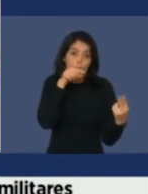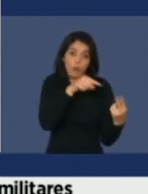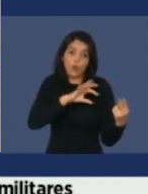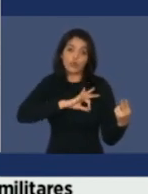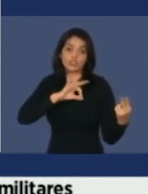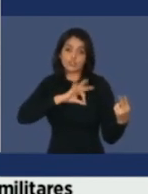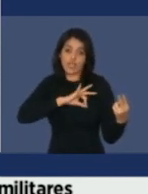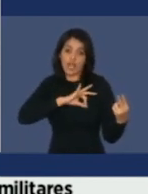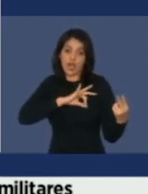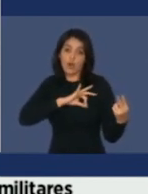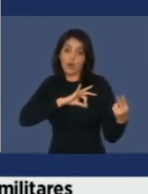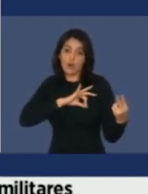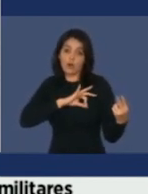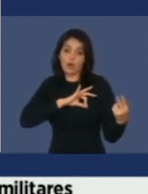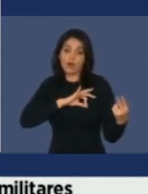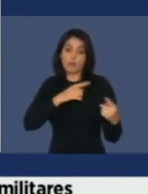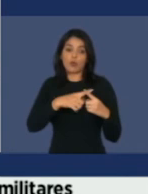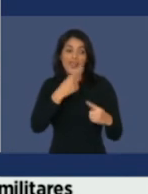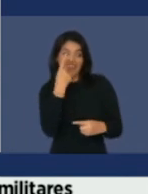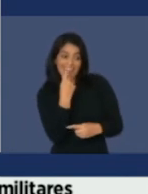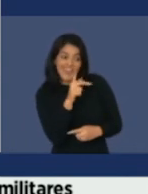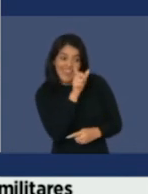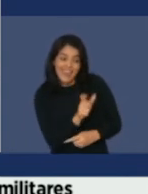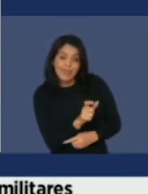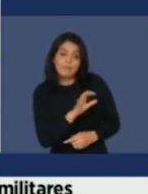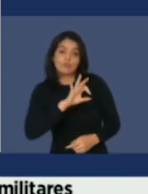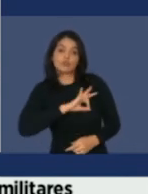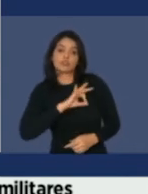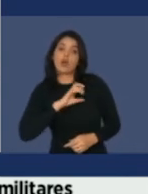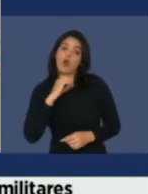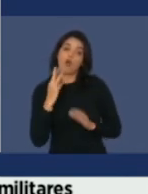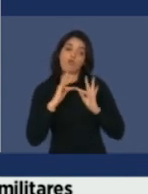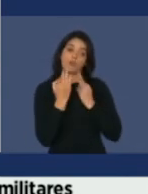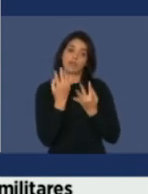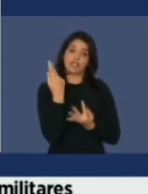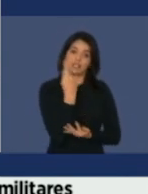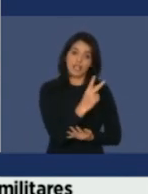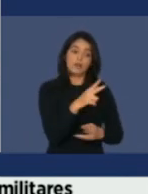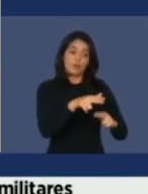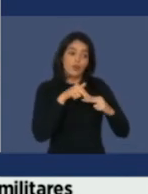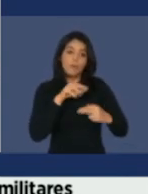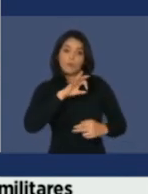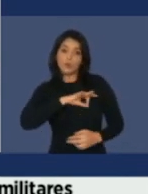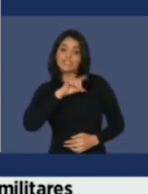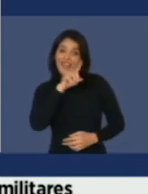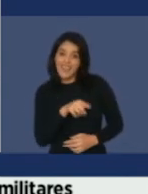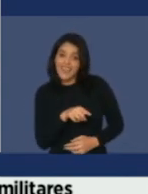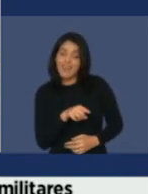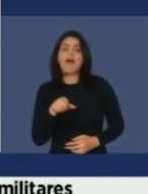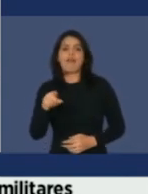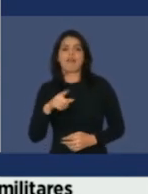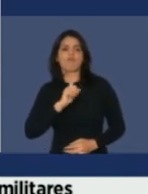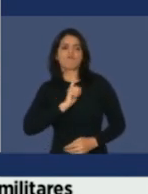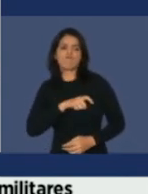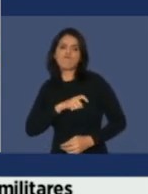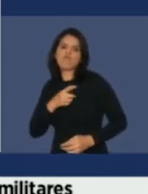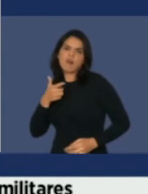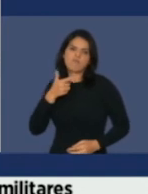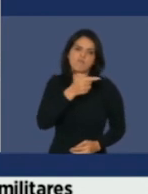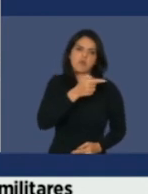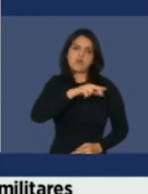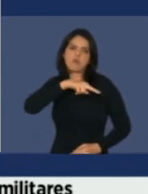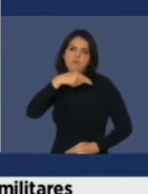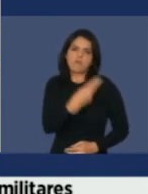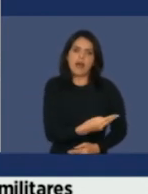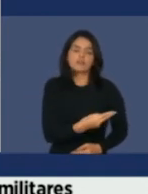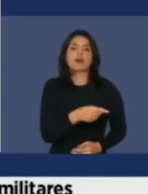assassinar policiais pela sua condição, ou seus familiares pela sua condição, que eles não só tenham